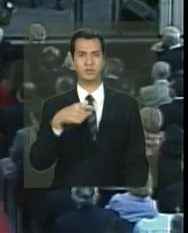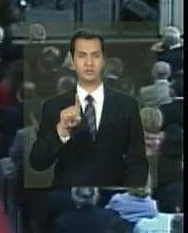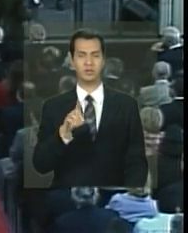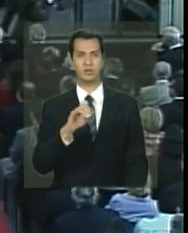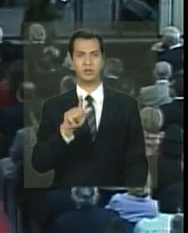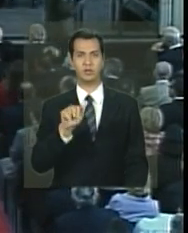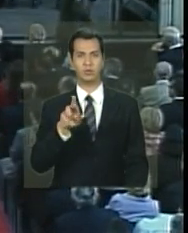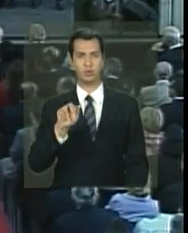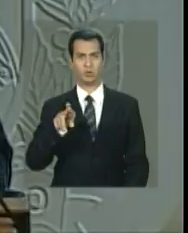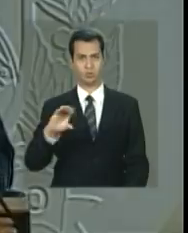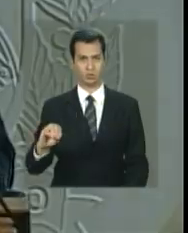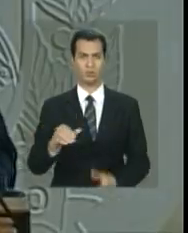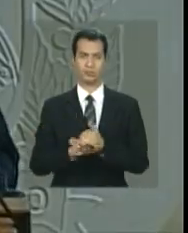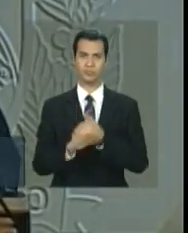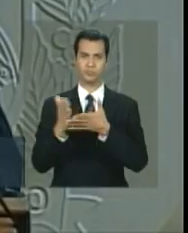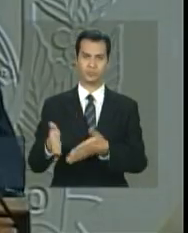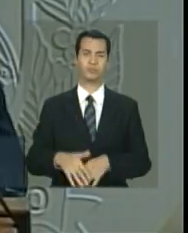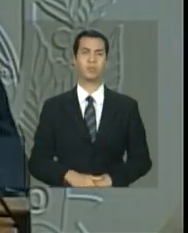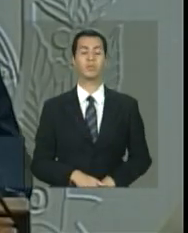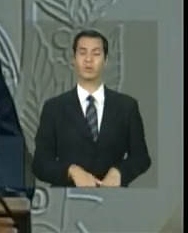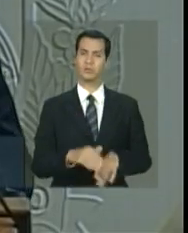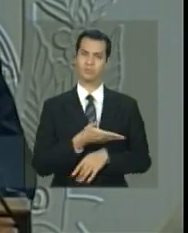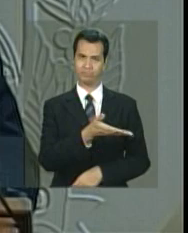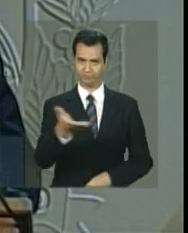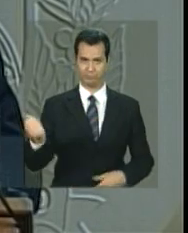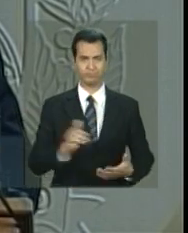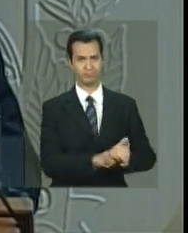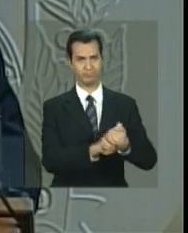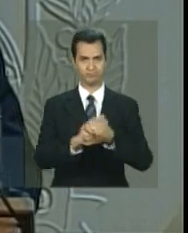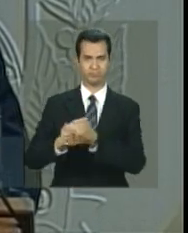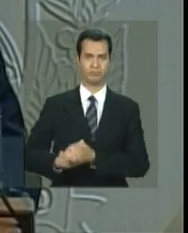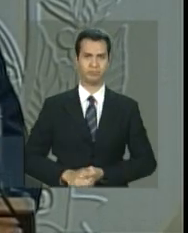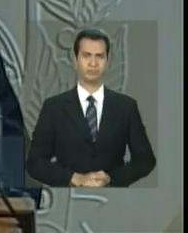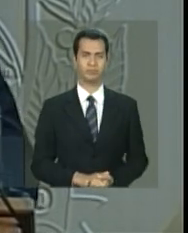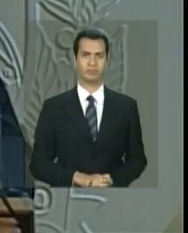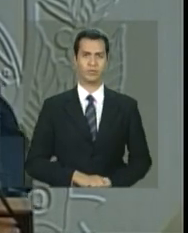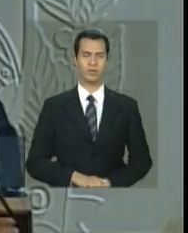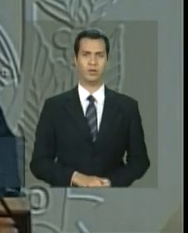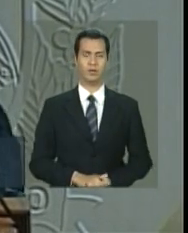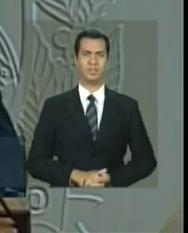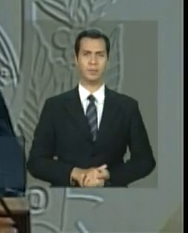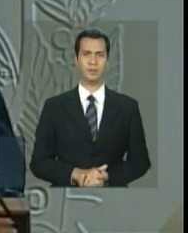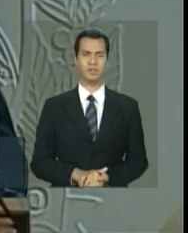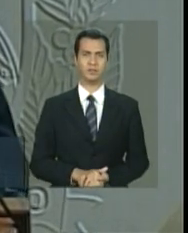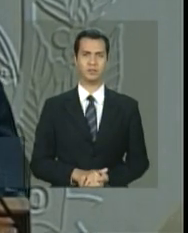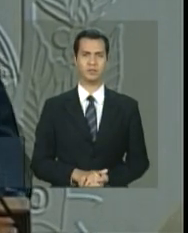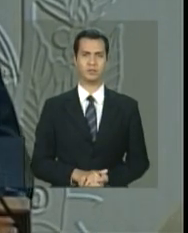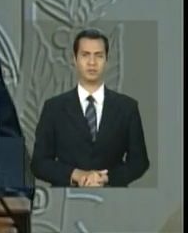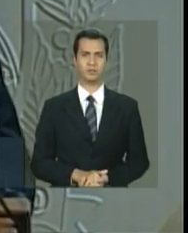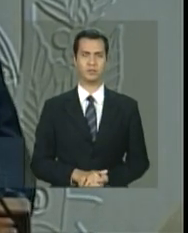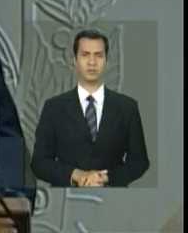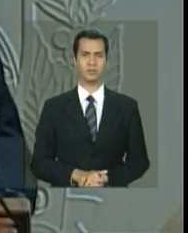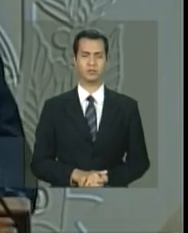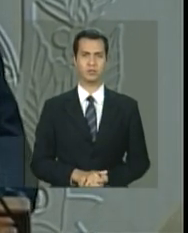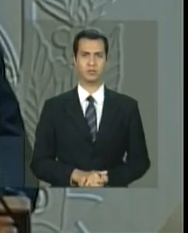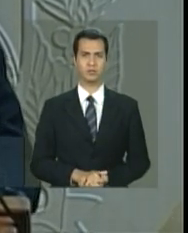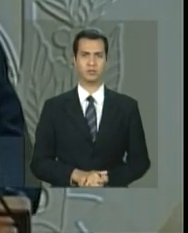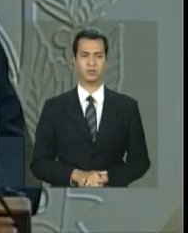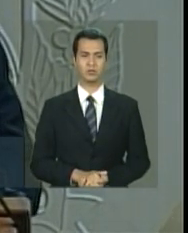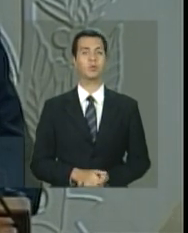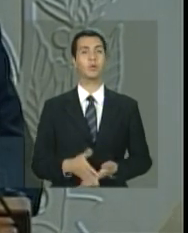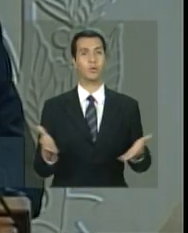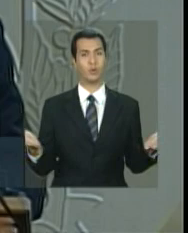Minhas senhoras, meus senhores, há homenagens e medalhas que dispensam